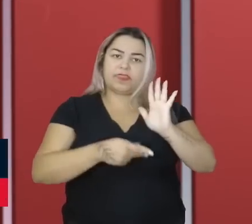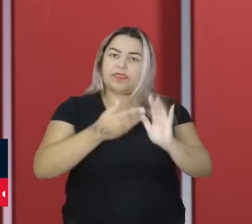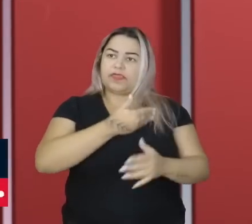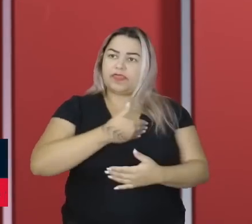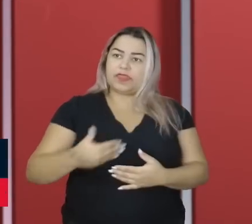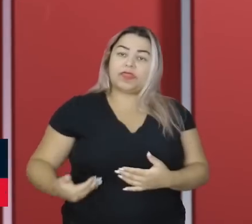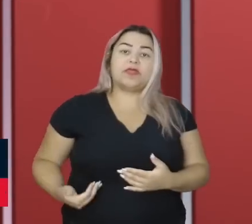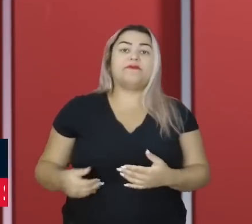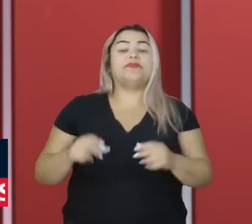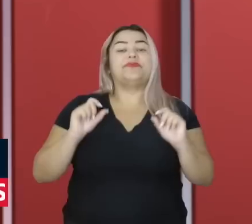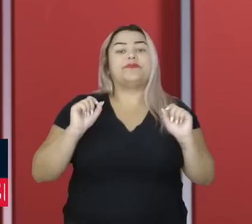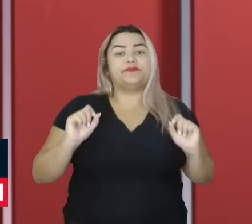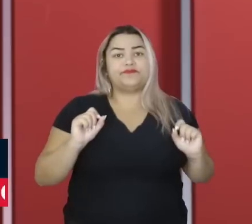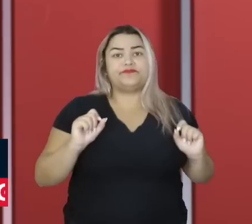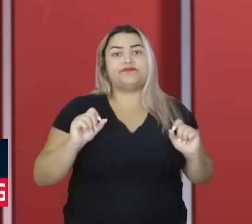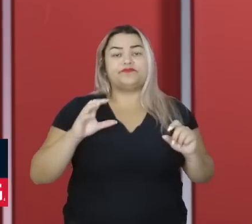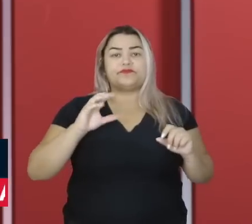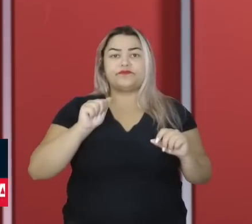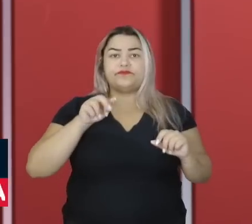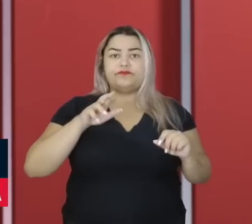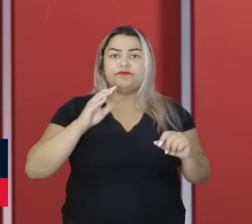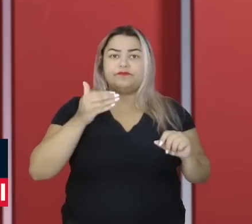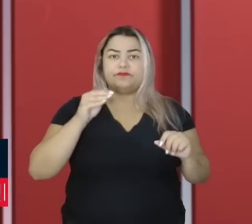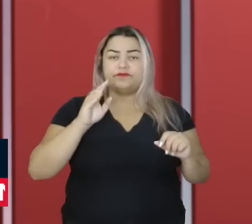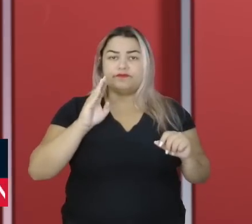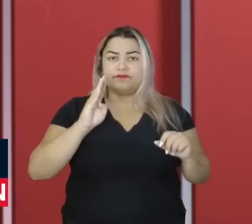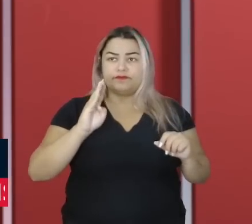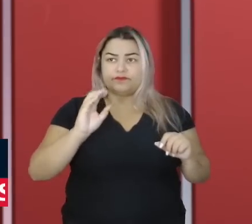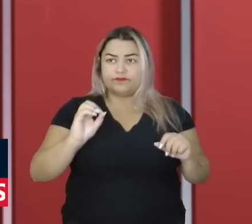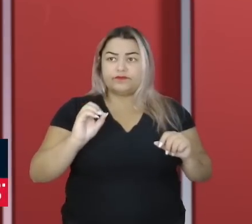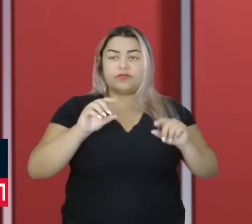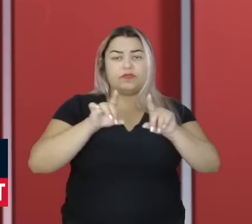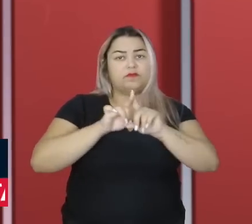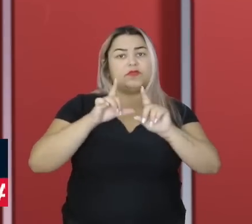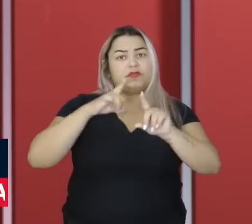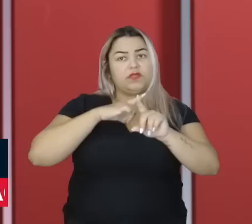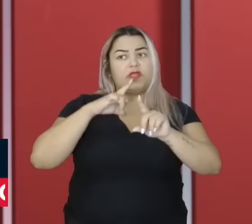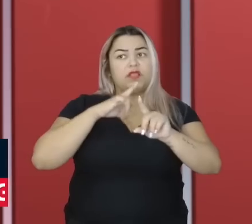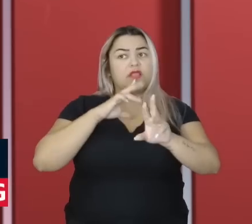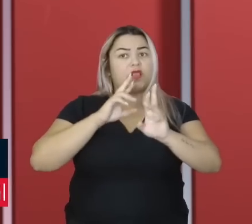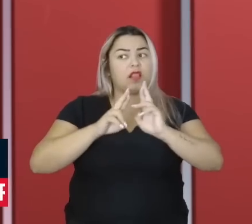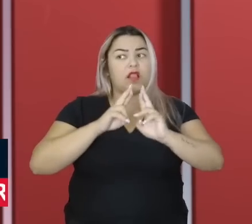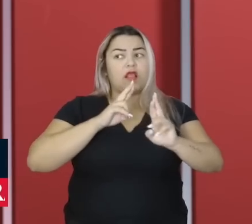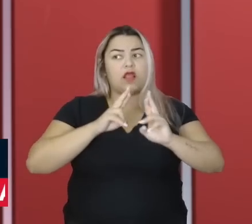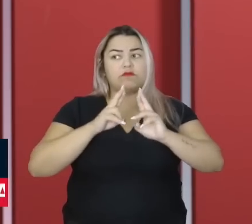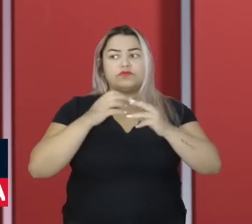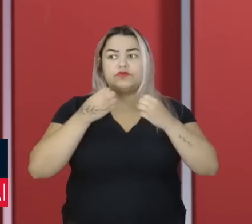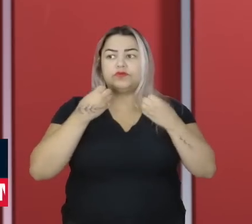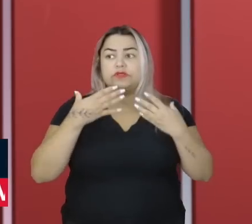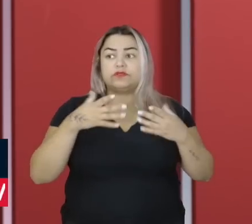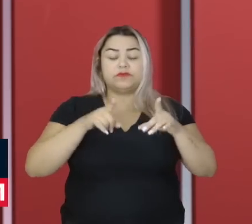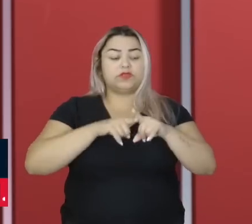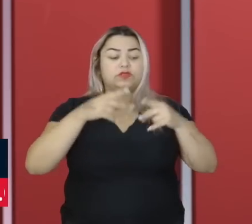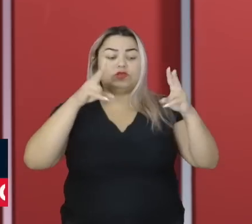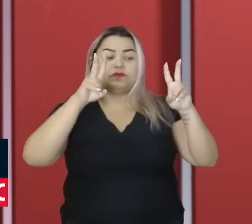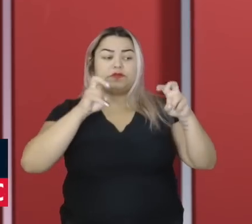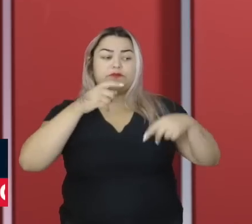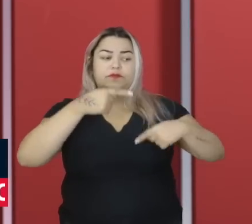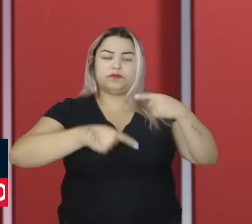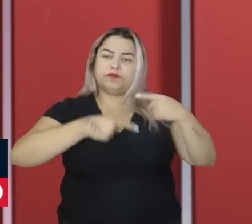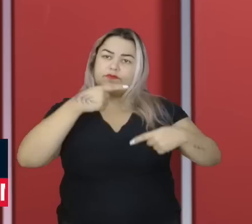Nacional um projeto de arcabouço fiscal para, enfim, ter uma relação estável, né, sobre a política